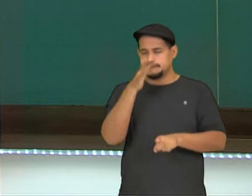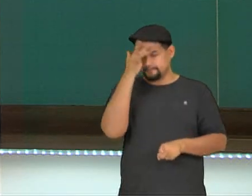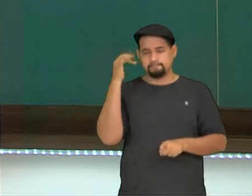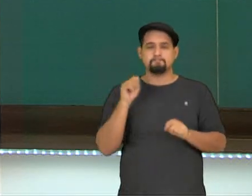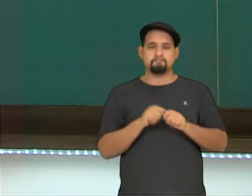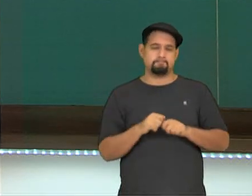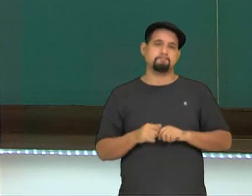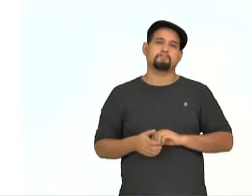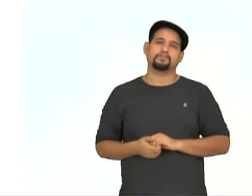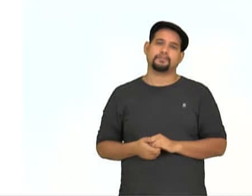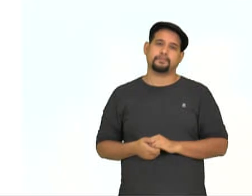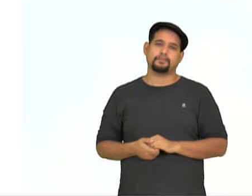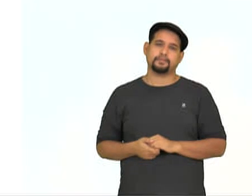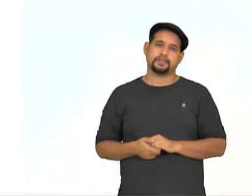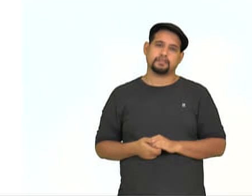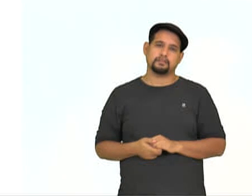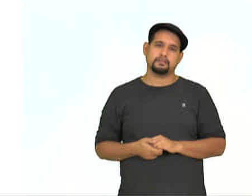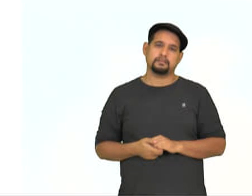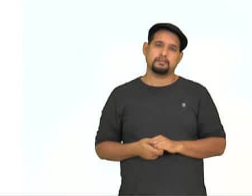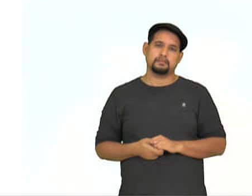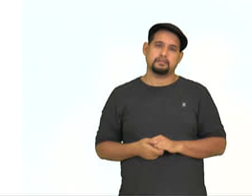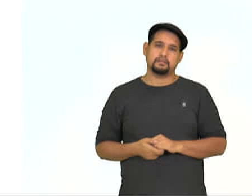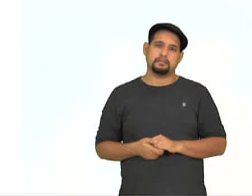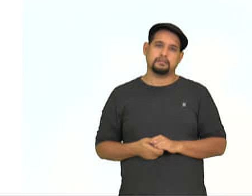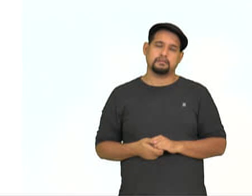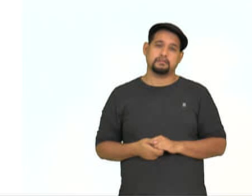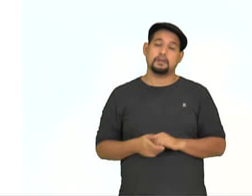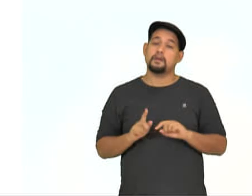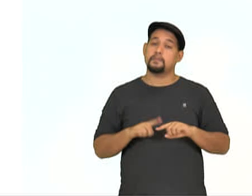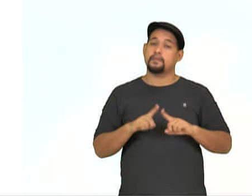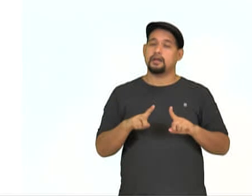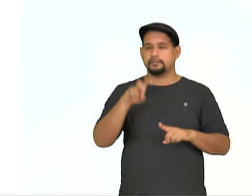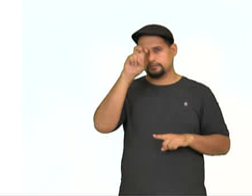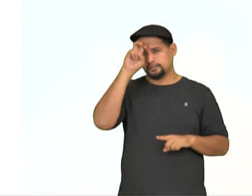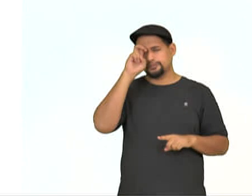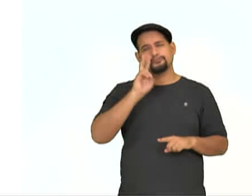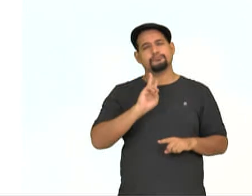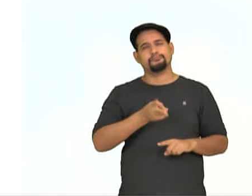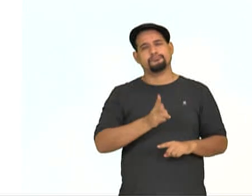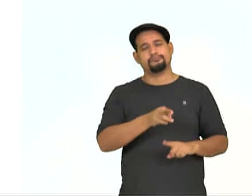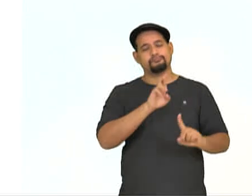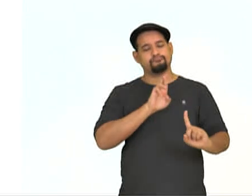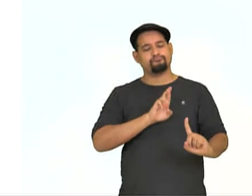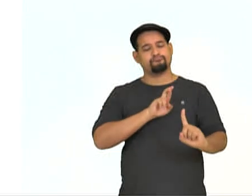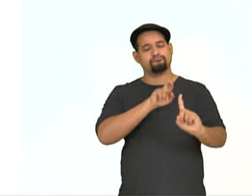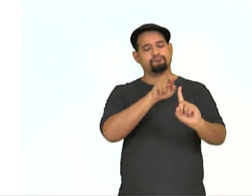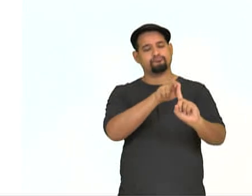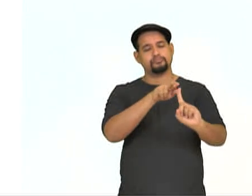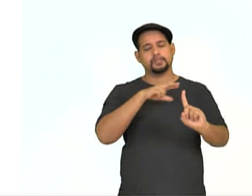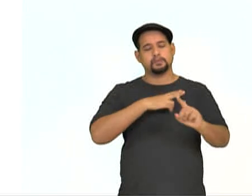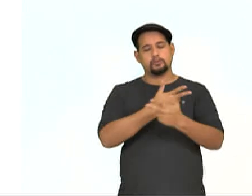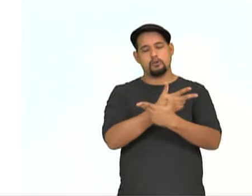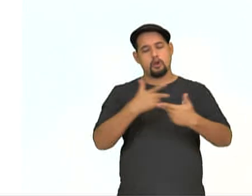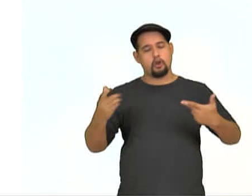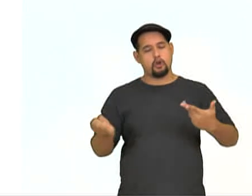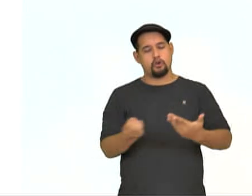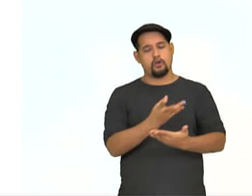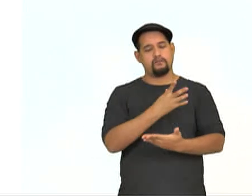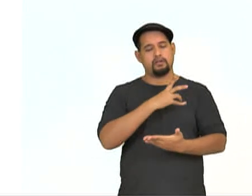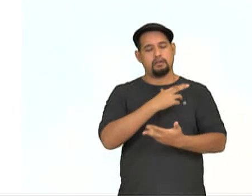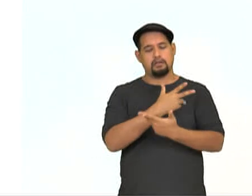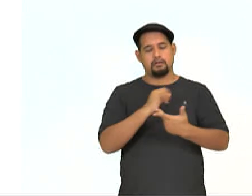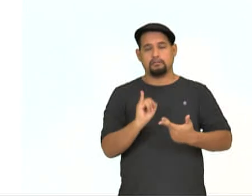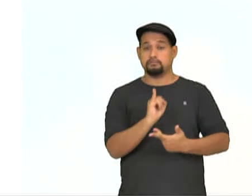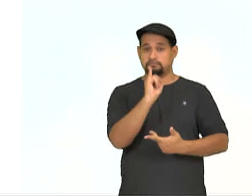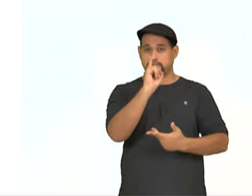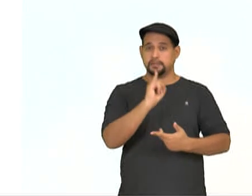antes. Só que daí, como o Egito sempre foi uma referência no mundo antigo, sempre trouxe coisas inovadoras, eles fizeram uma coisa bem